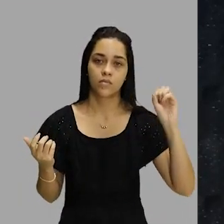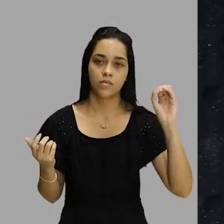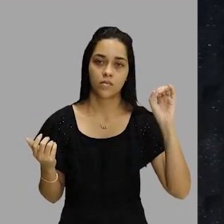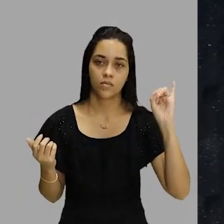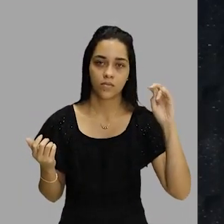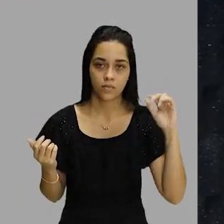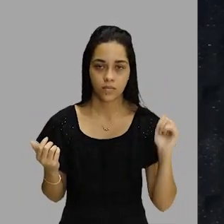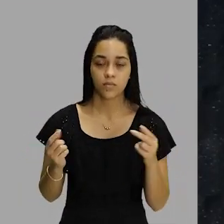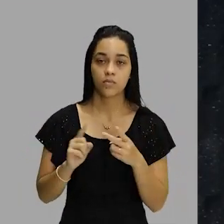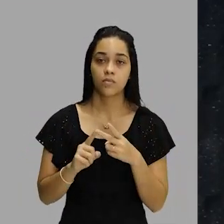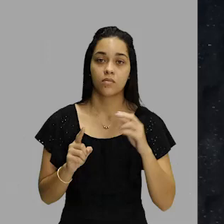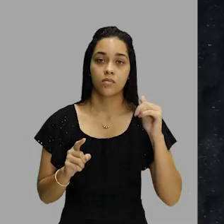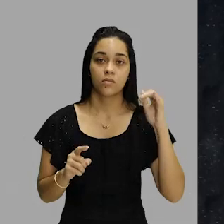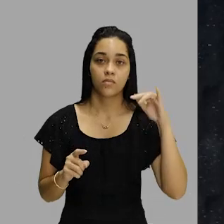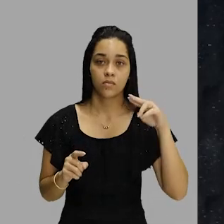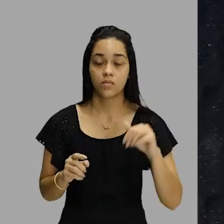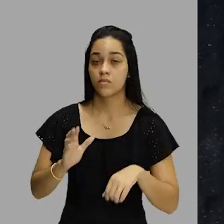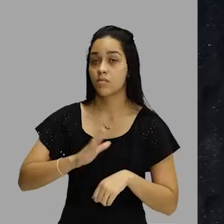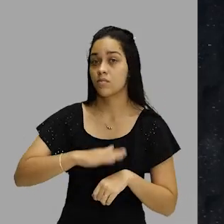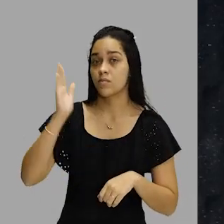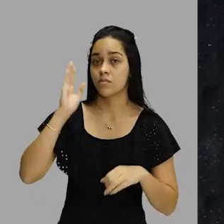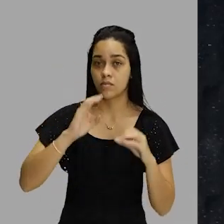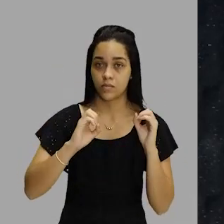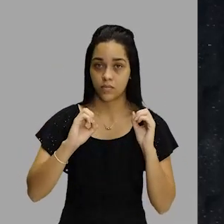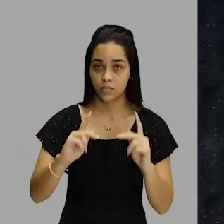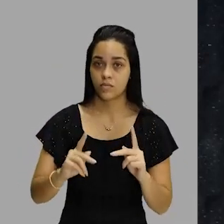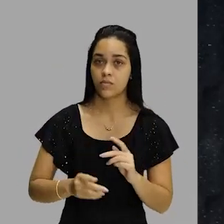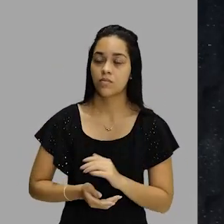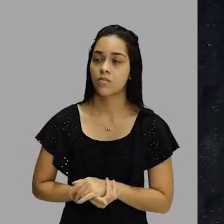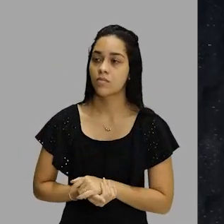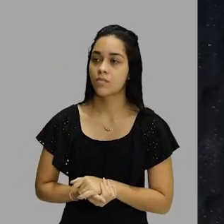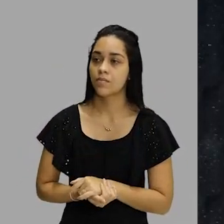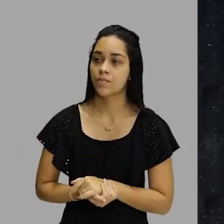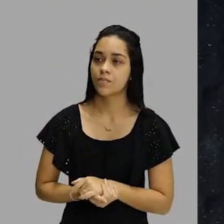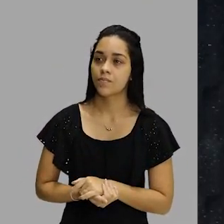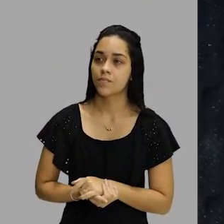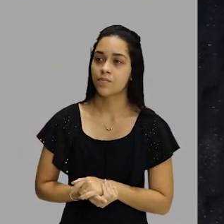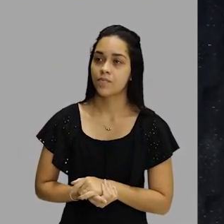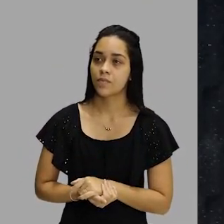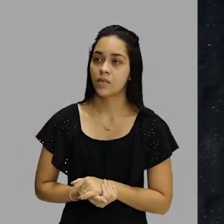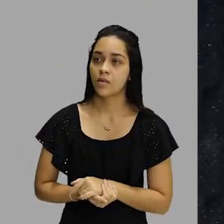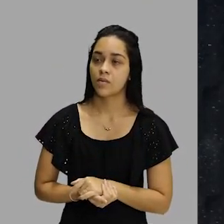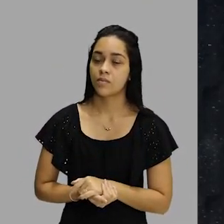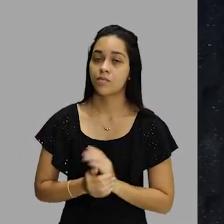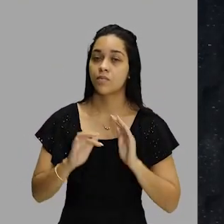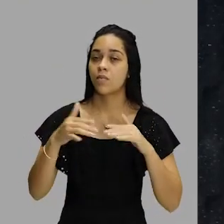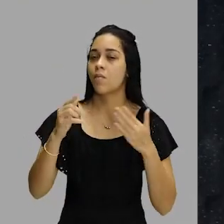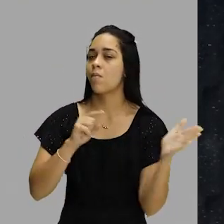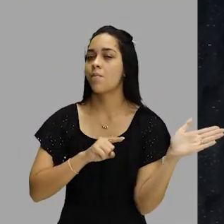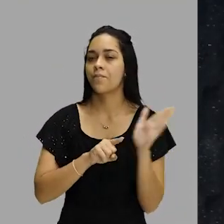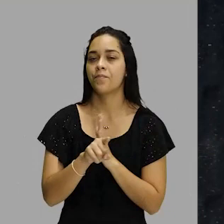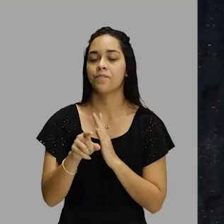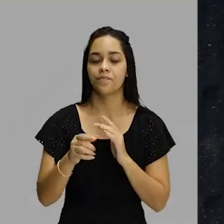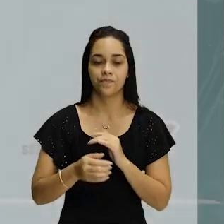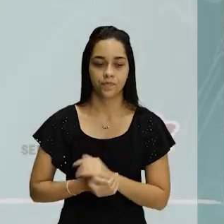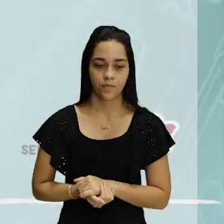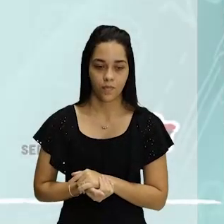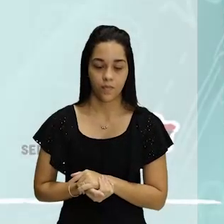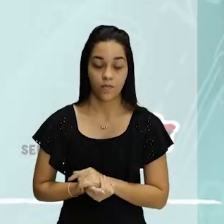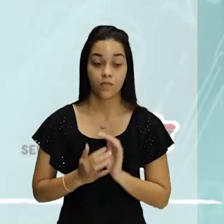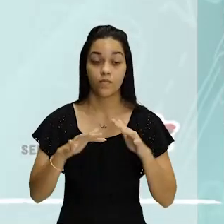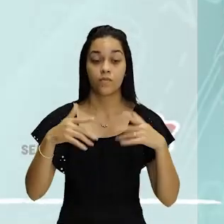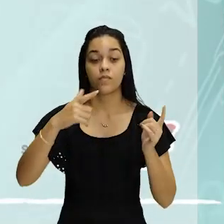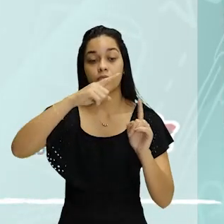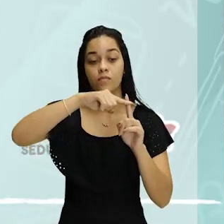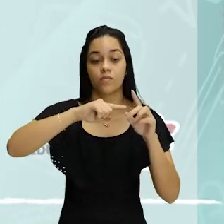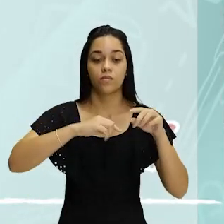a actina está sendo maior. Ok, pessoal? Tranquilo? Então, a próxima questão diz o seguinte: